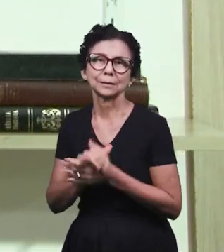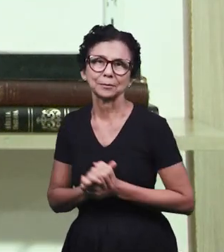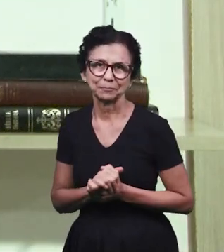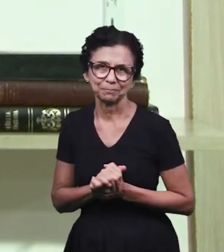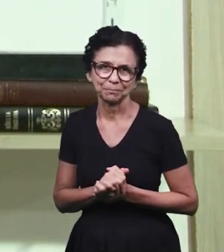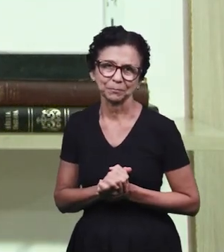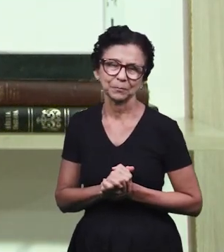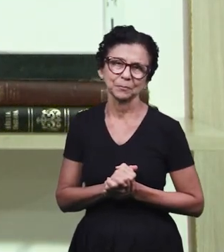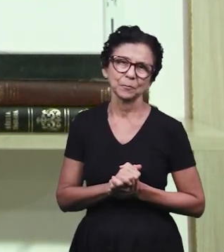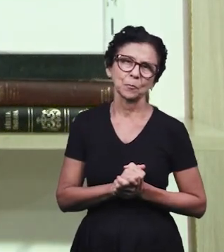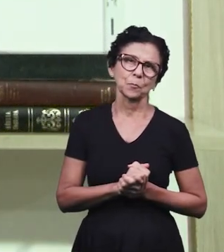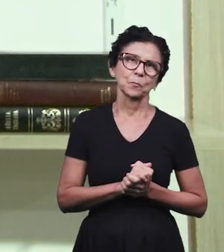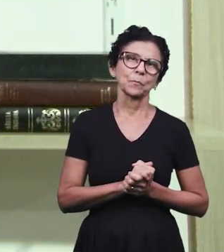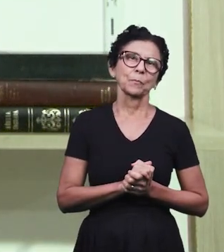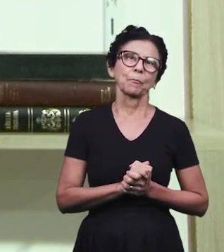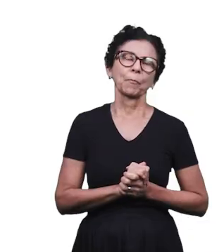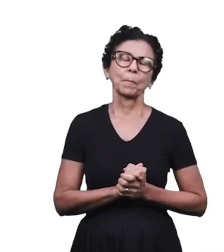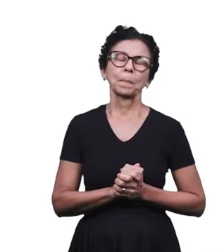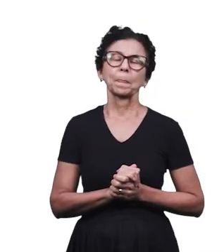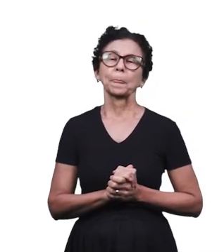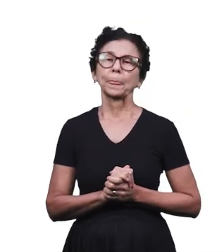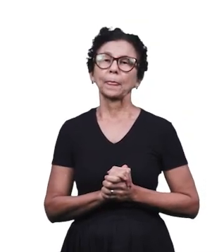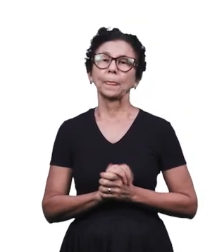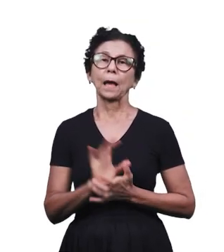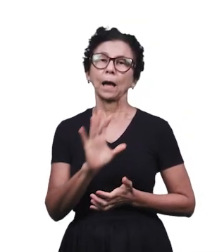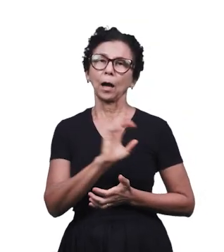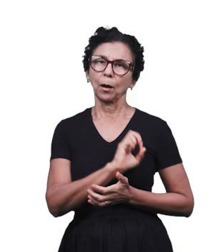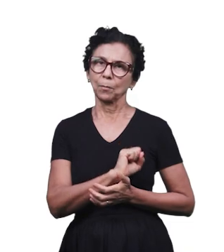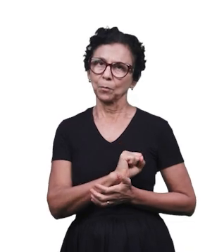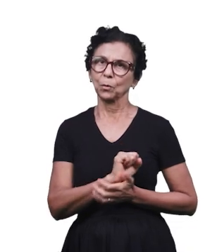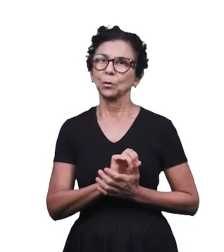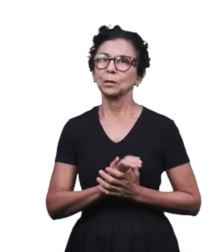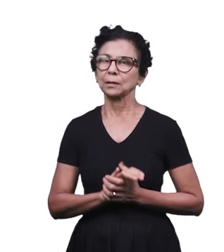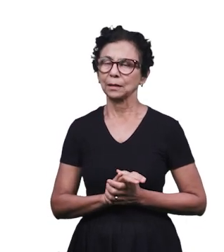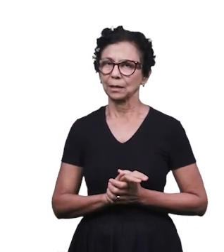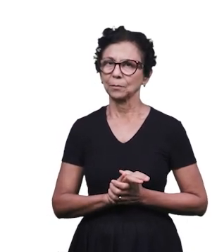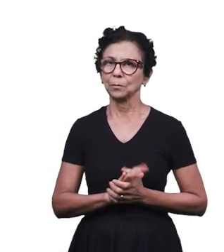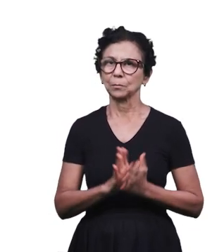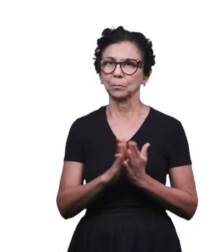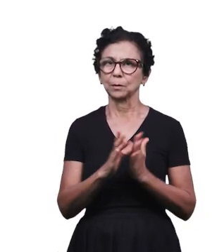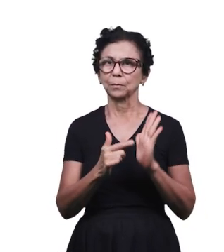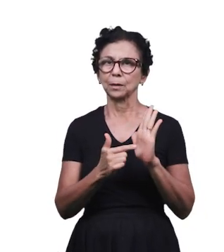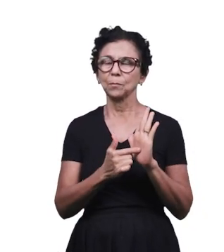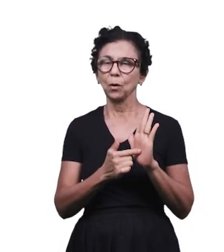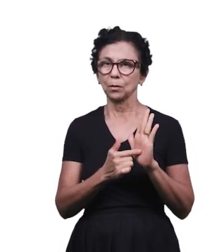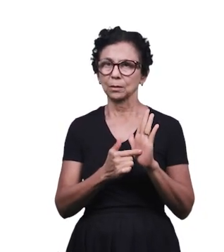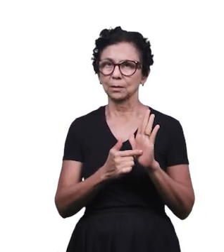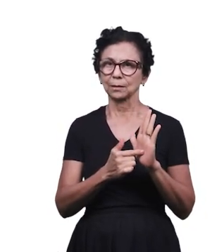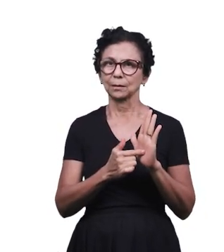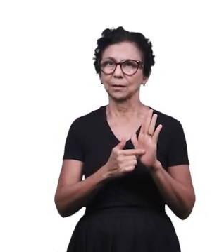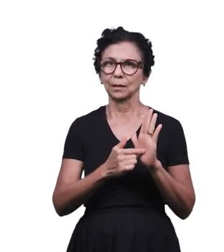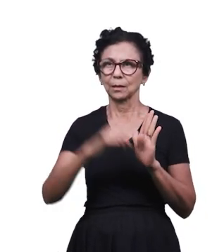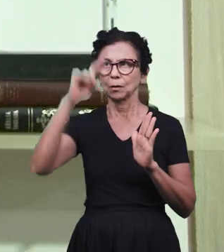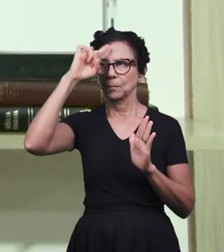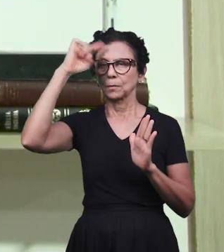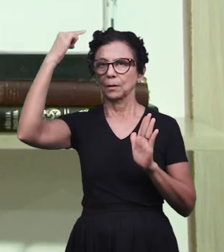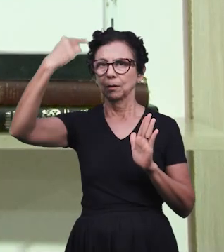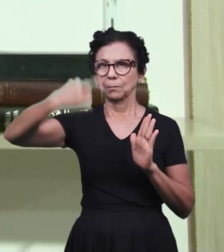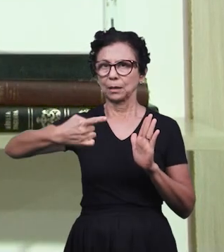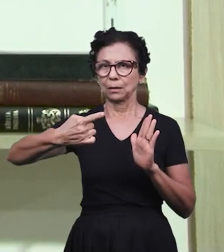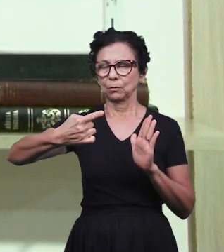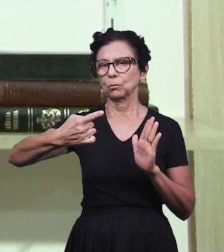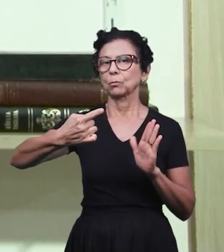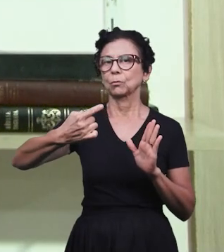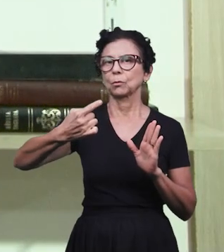amor. O Senhor diz na sua palavra, um novo mandamento vos dou, que ameis uns aos outros. Mas o acolhimento pode